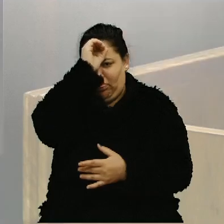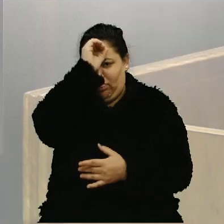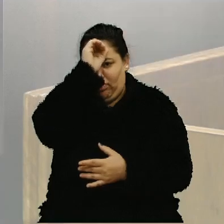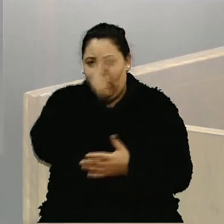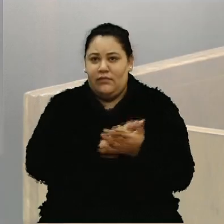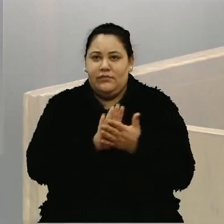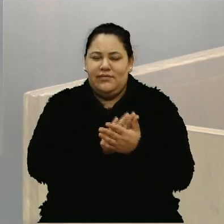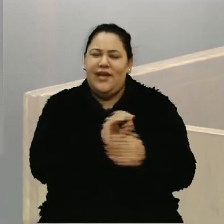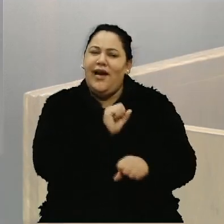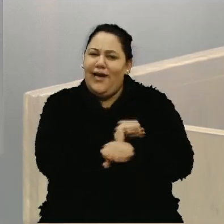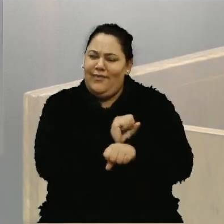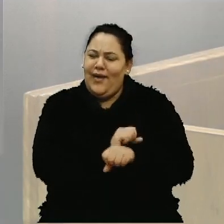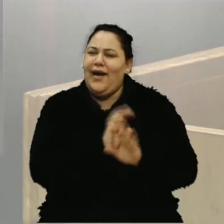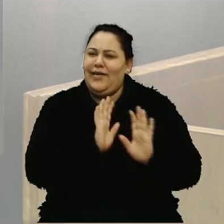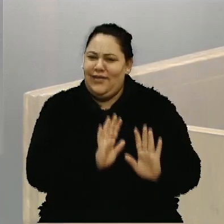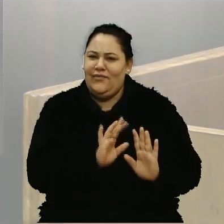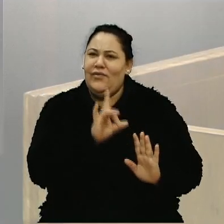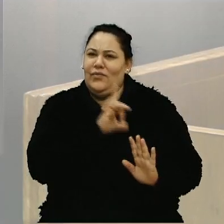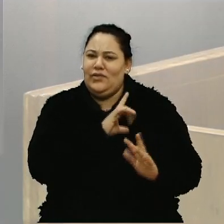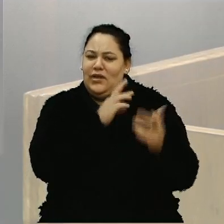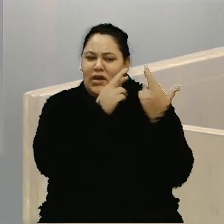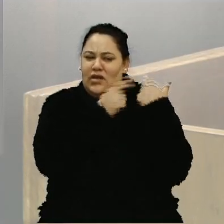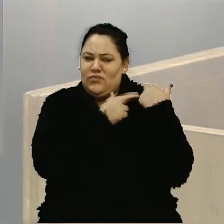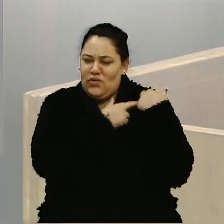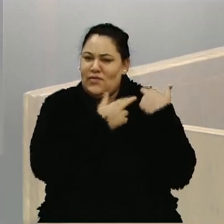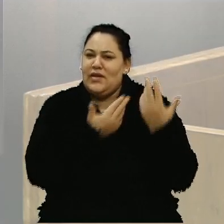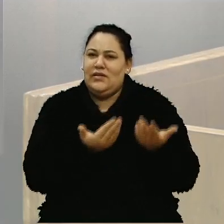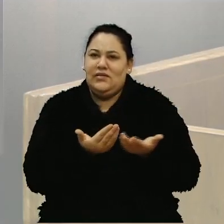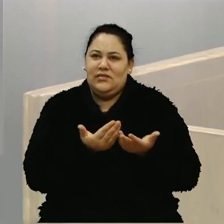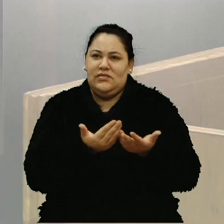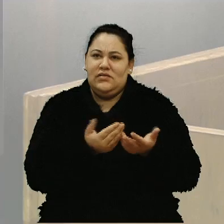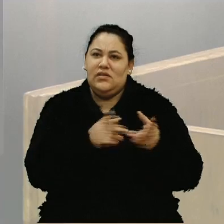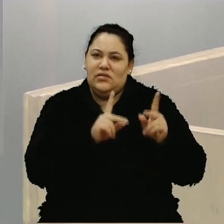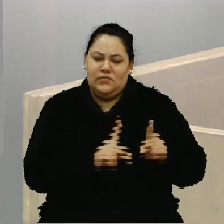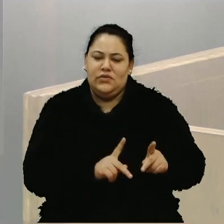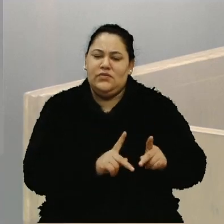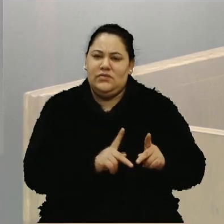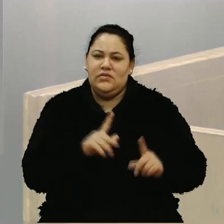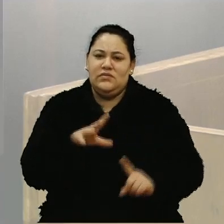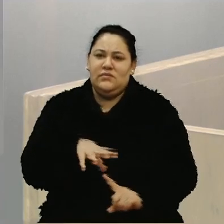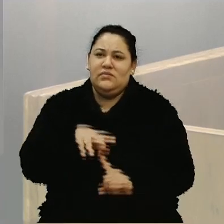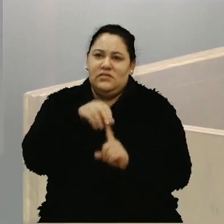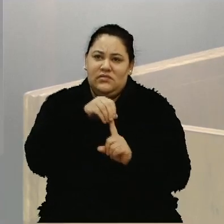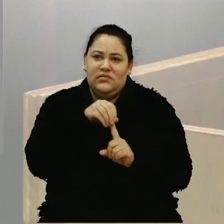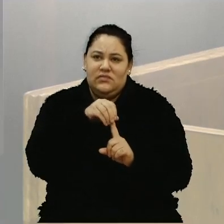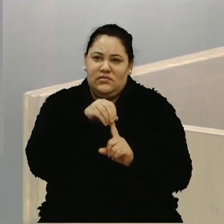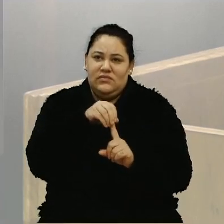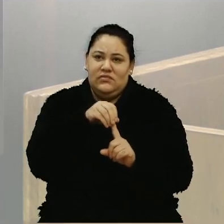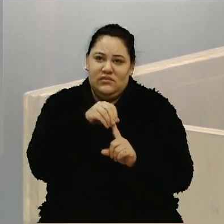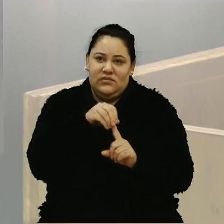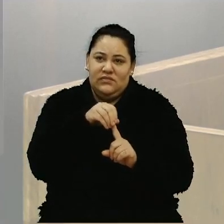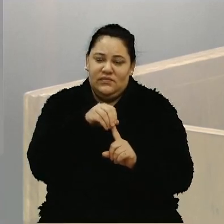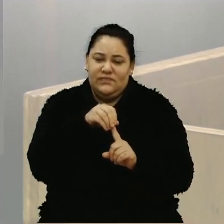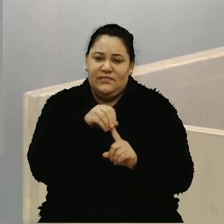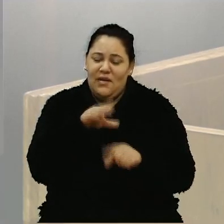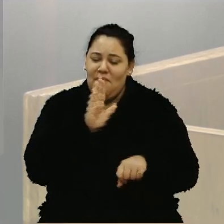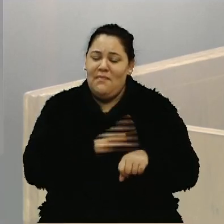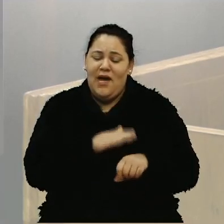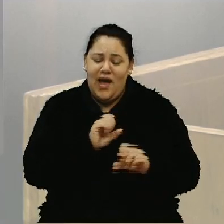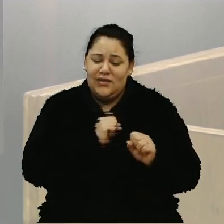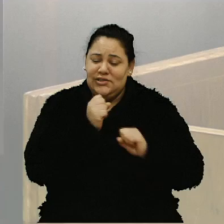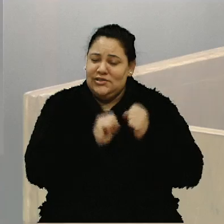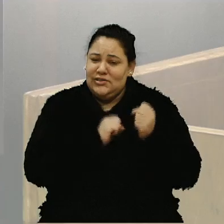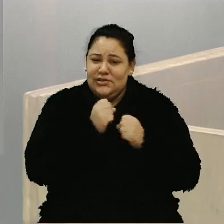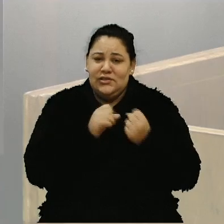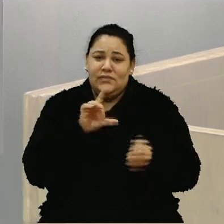Para, gente, vamos ter responsabilidade com as pessoas, principalmente, que mais estão ansiosas por esse